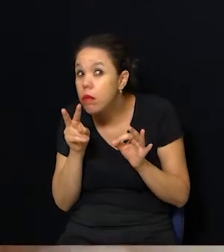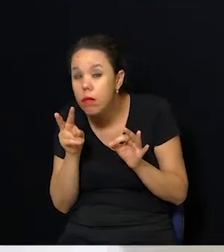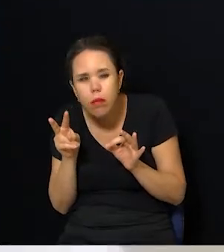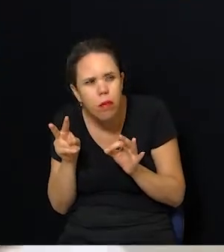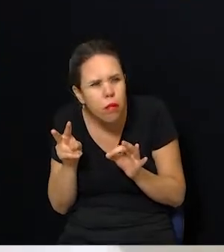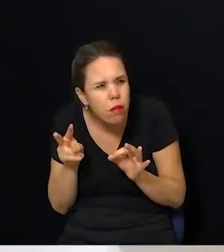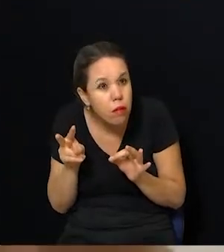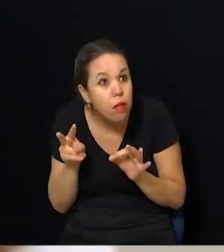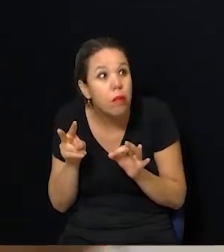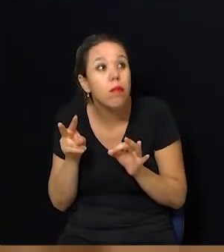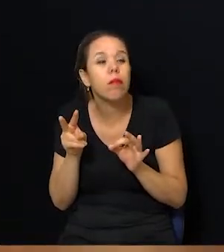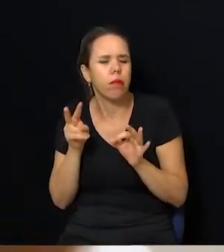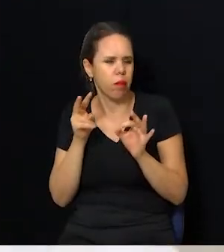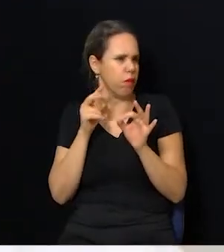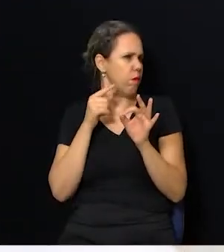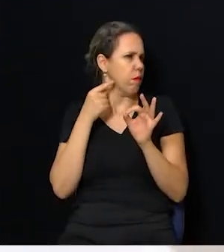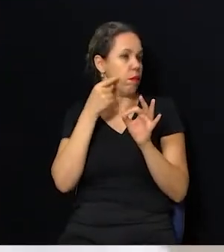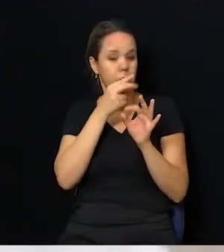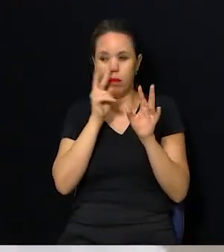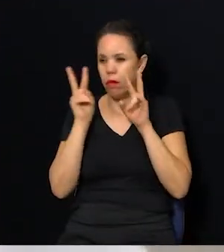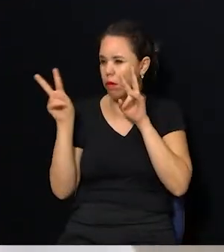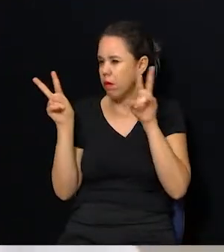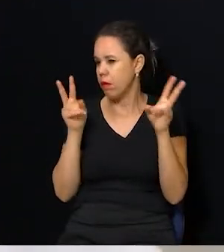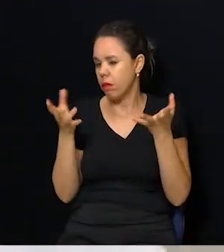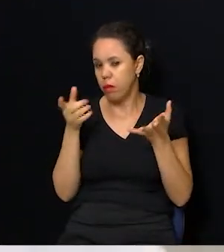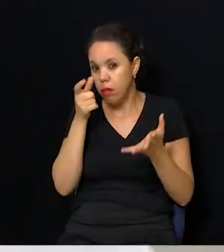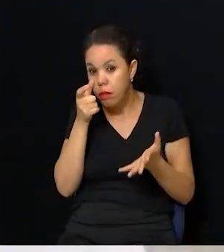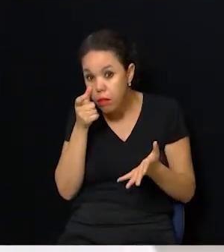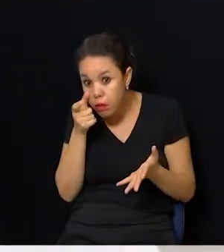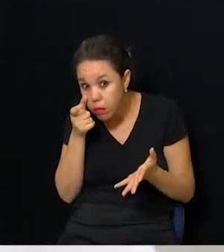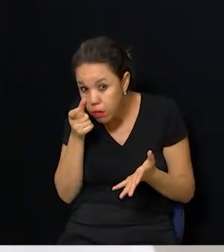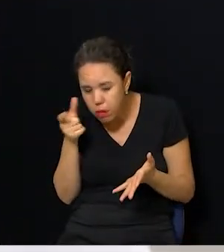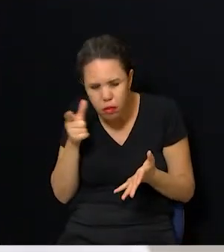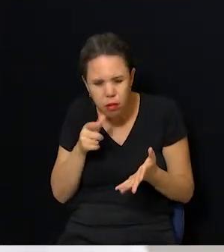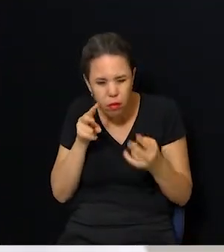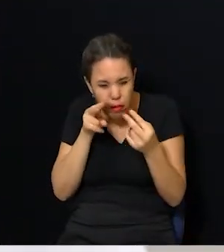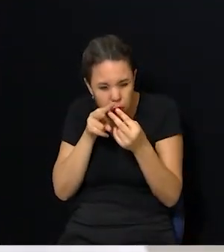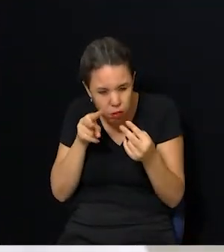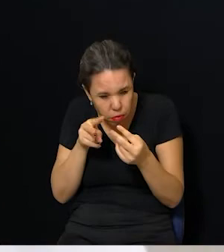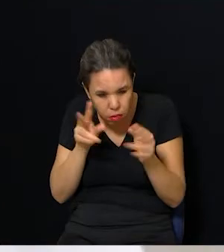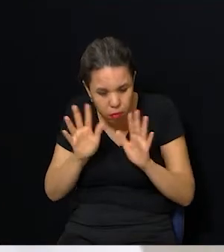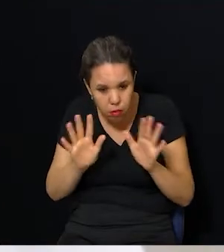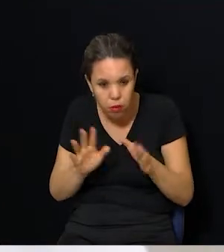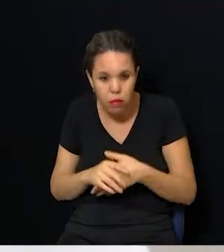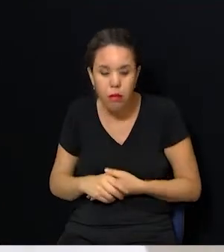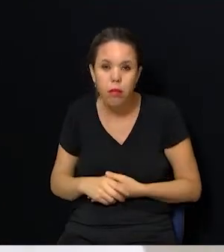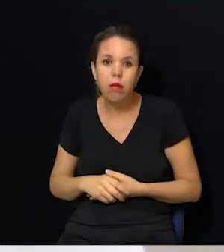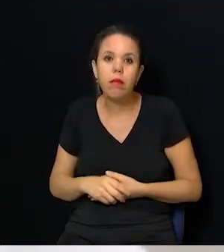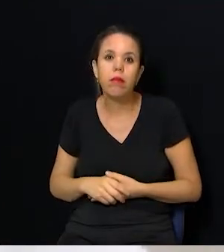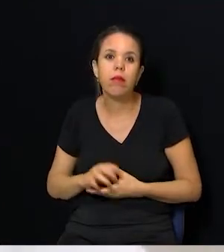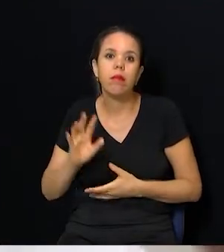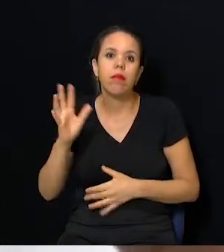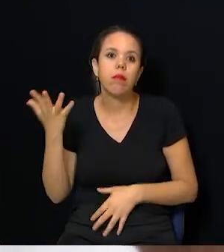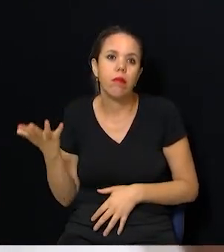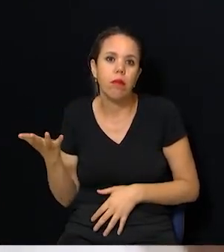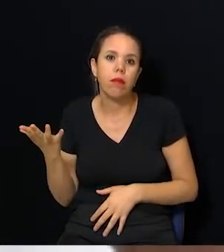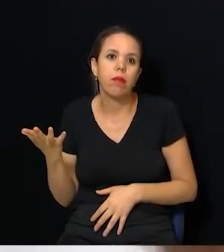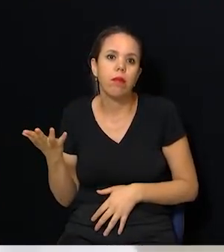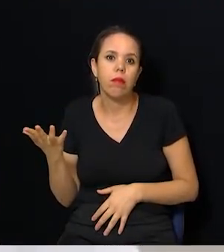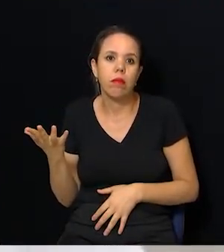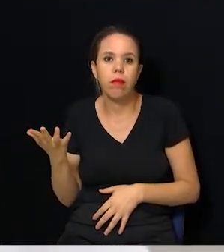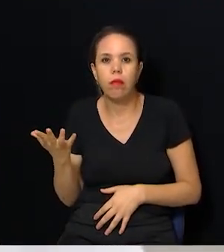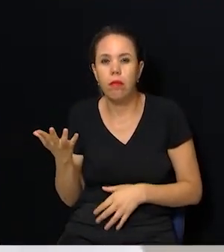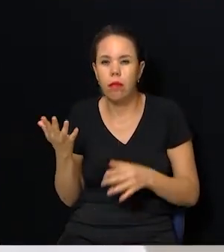vamos dizer, com um campo visual lateral aquilo que ela quer ver, não vai conseguir visão fina das coisas. Eventualmente,